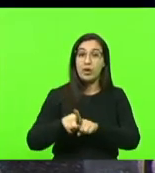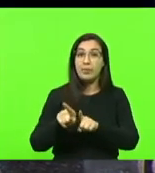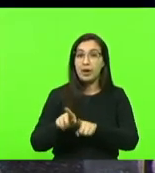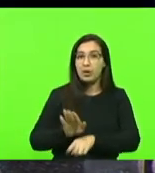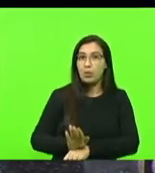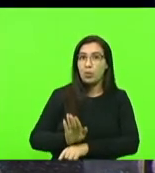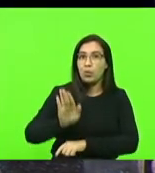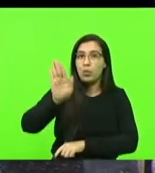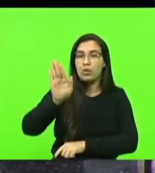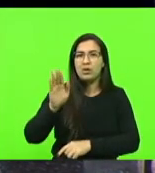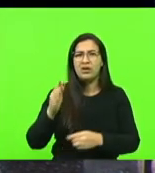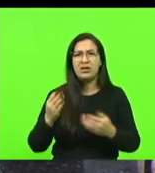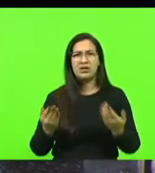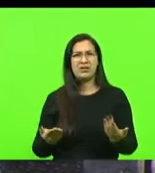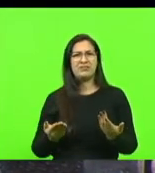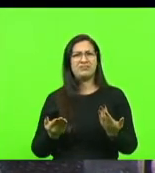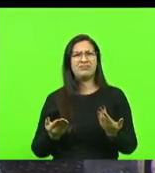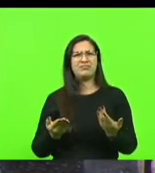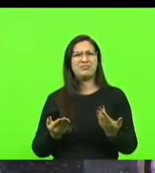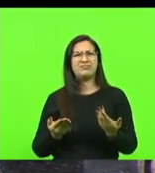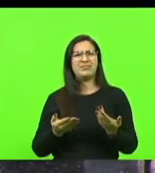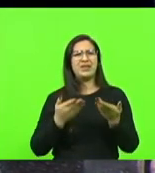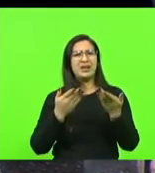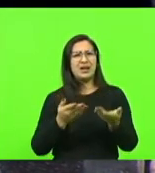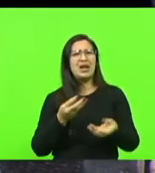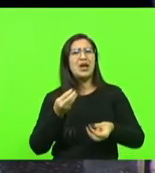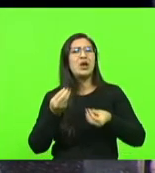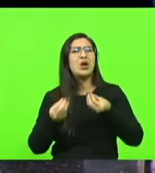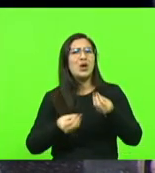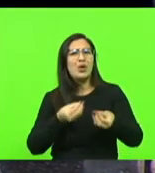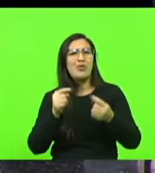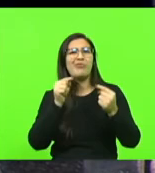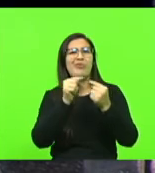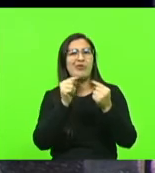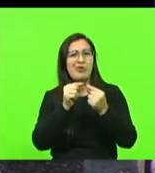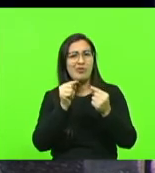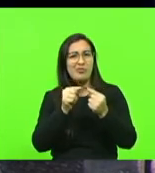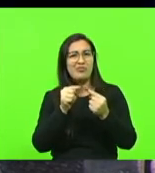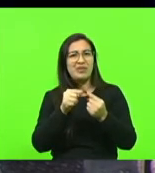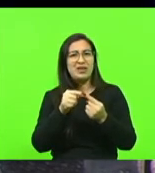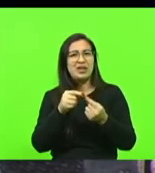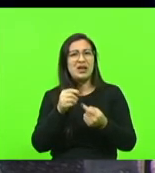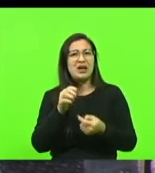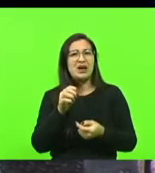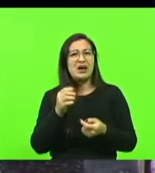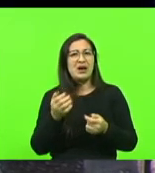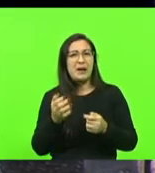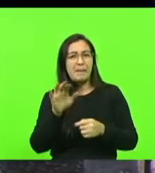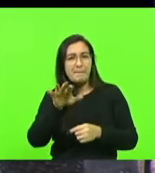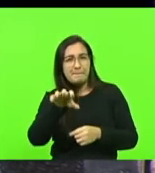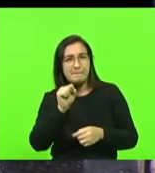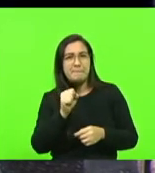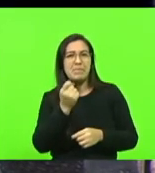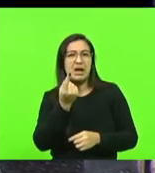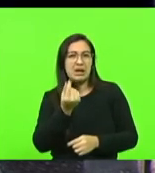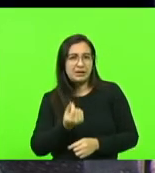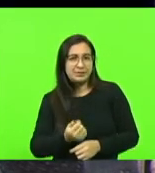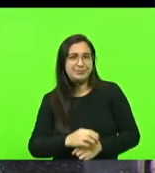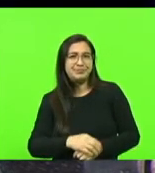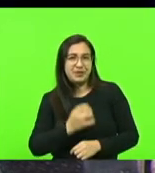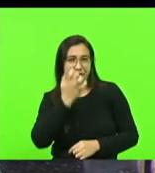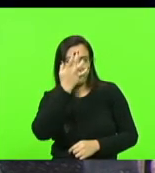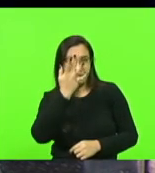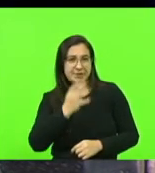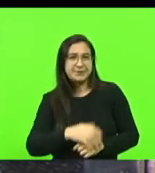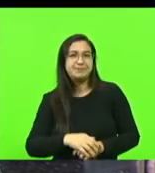aquilo aí não é caça-níquel, nada mais é, presidente. Então, eu quero me solidarizar com Vossa Excelência e dizer que a Assembleia Legislativa tem